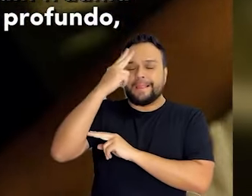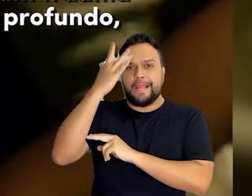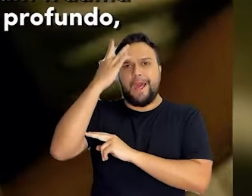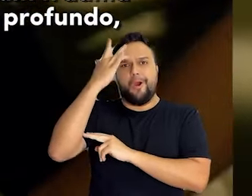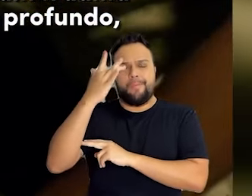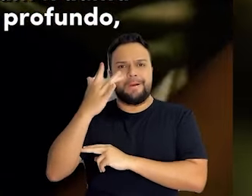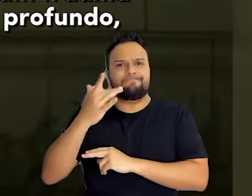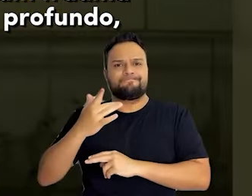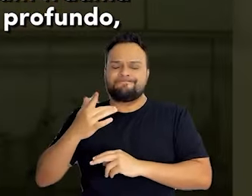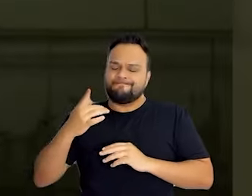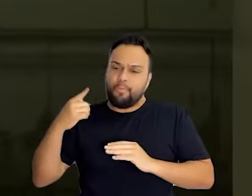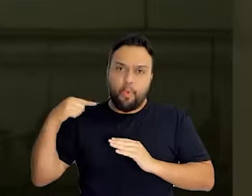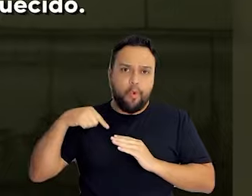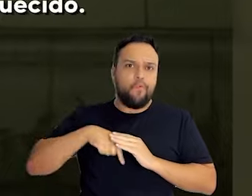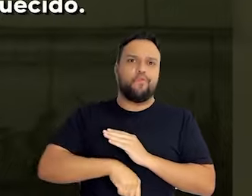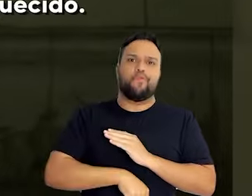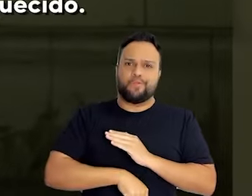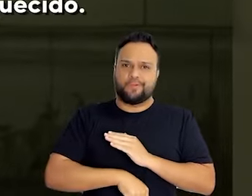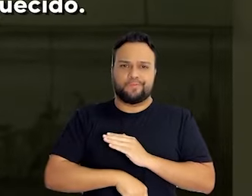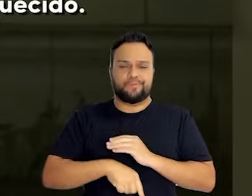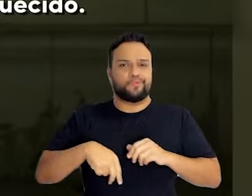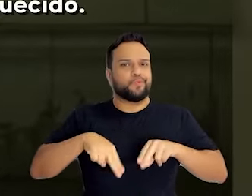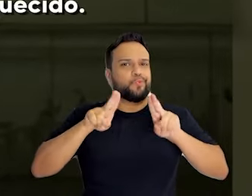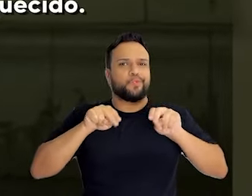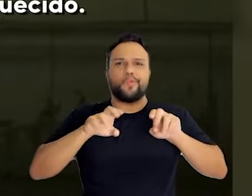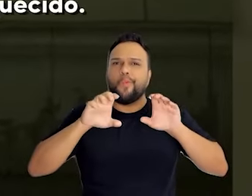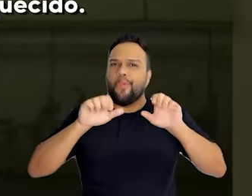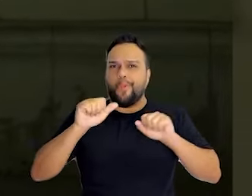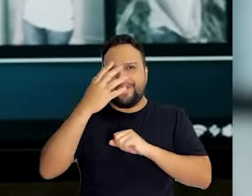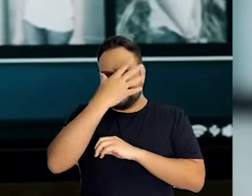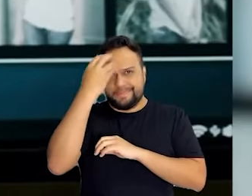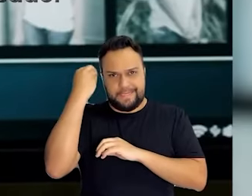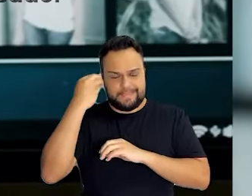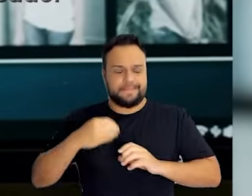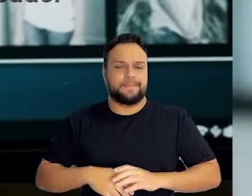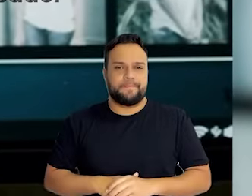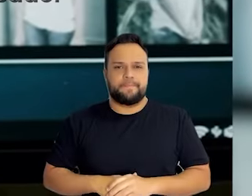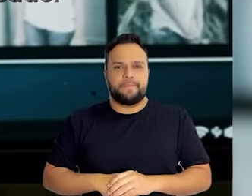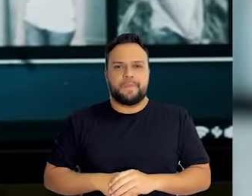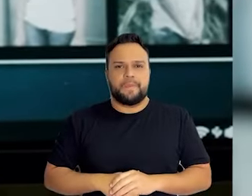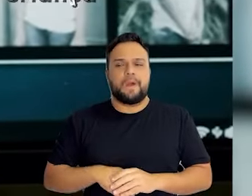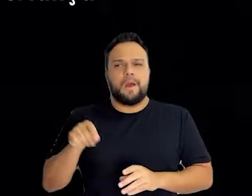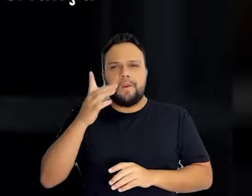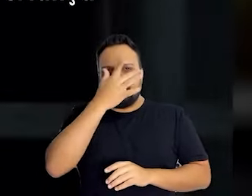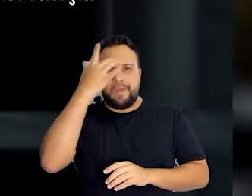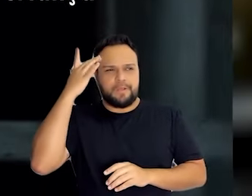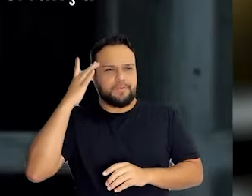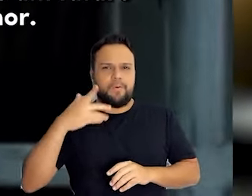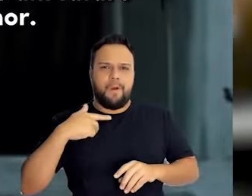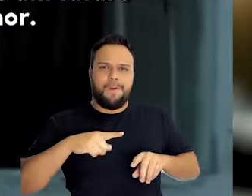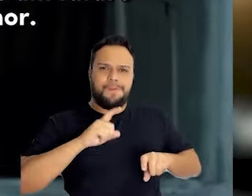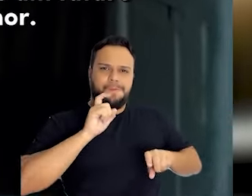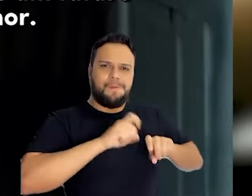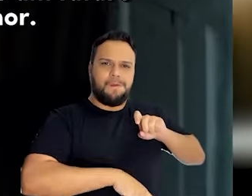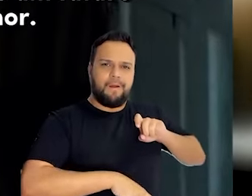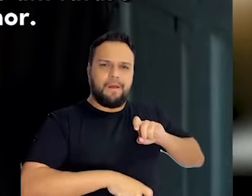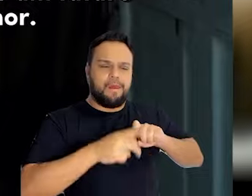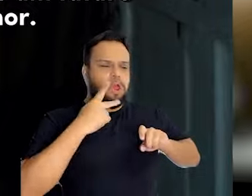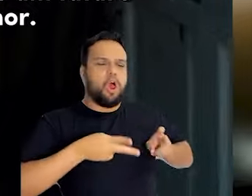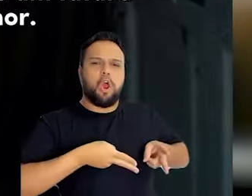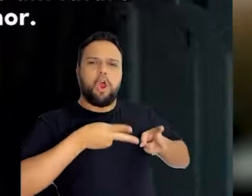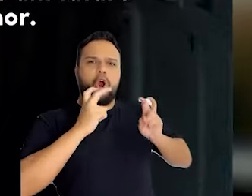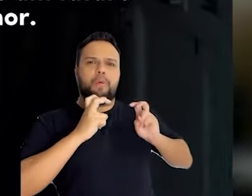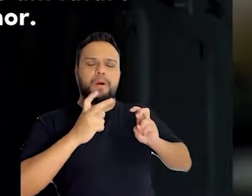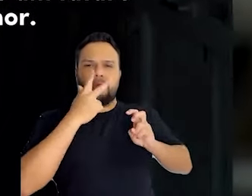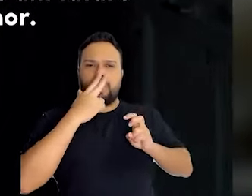trauma psicológico profundo que dificilmente será esquecido. O abusador rouba da criança a alegria da